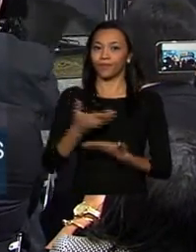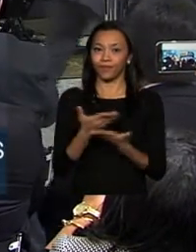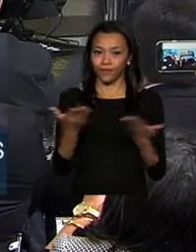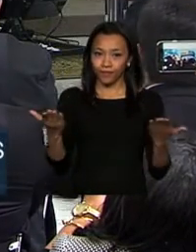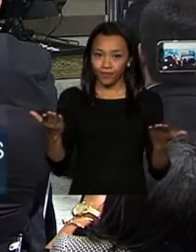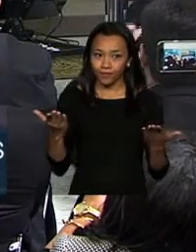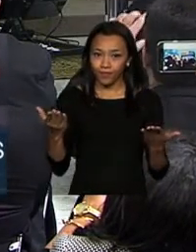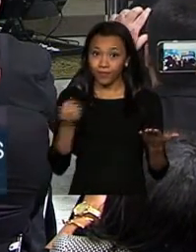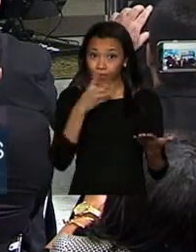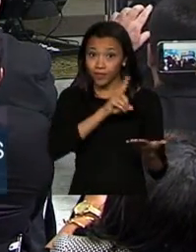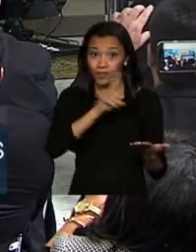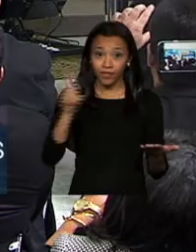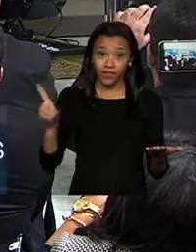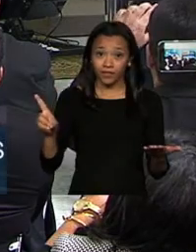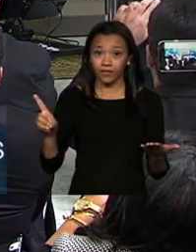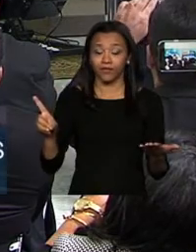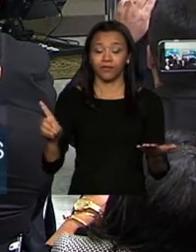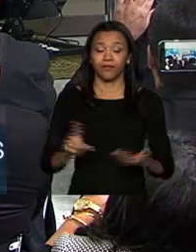Bom dia.